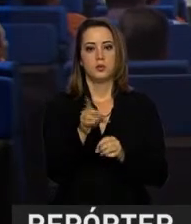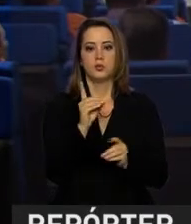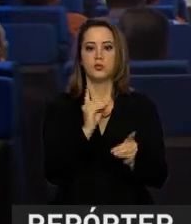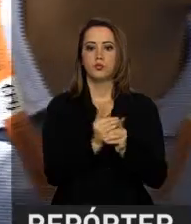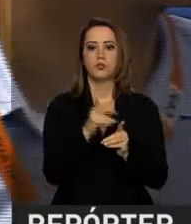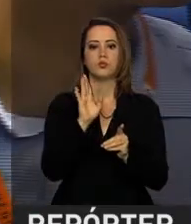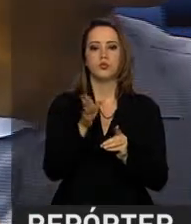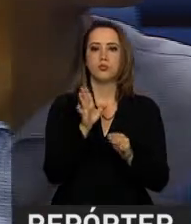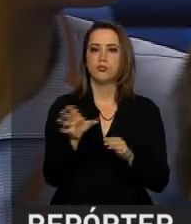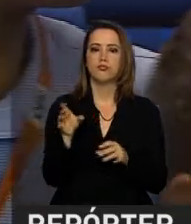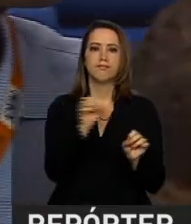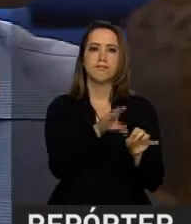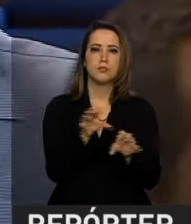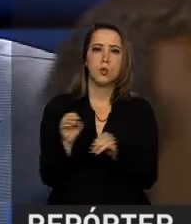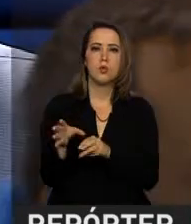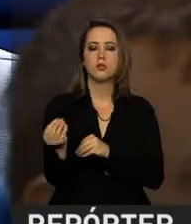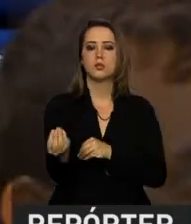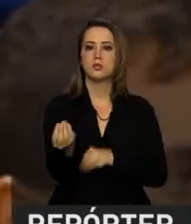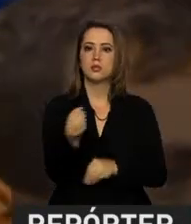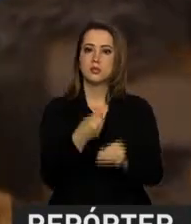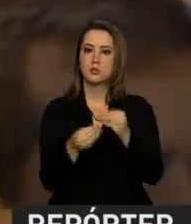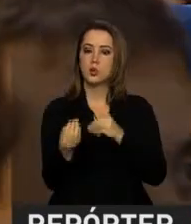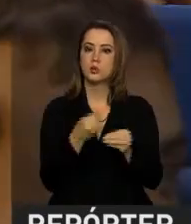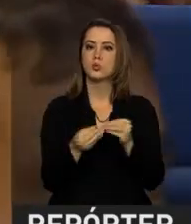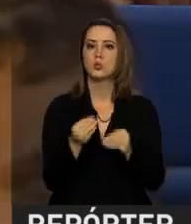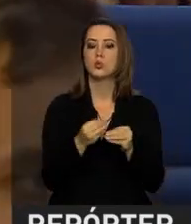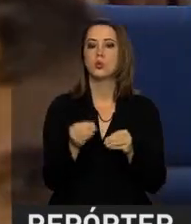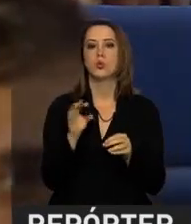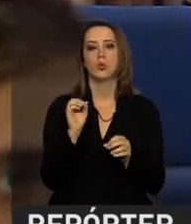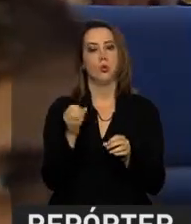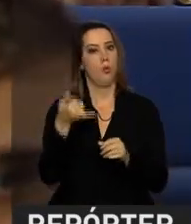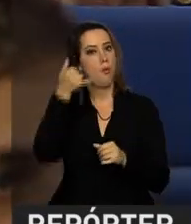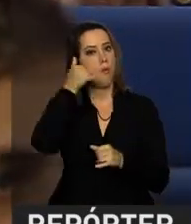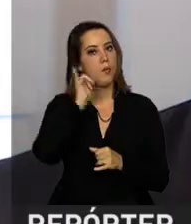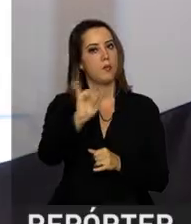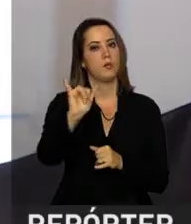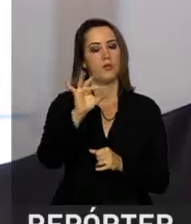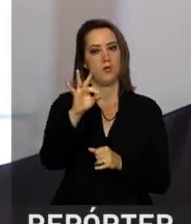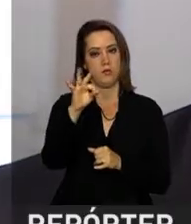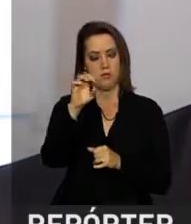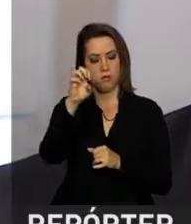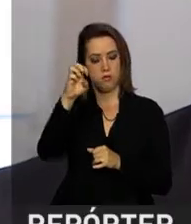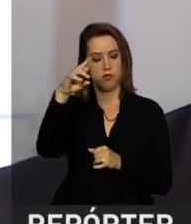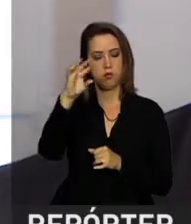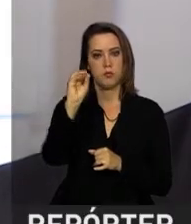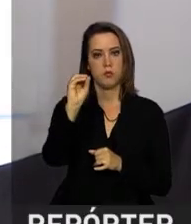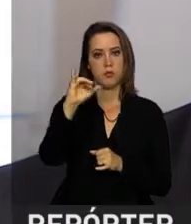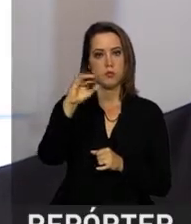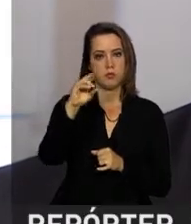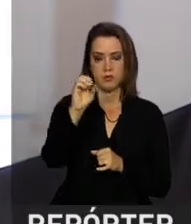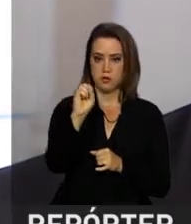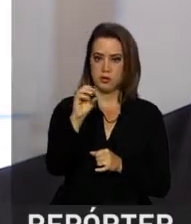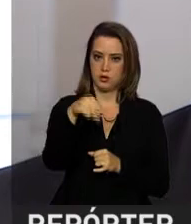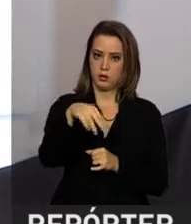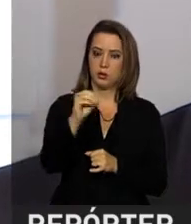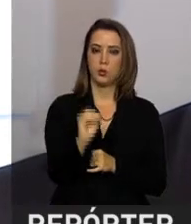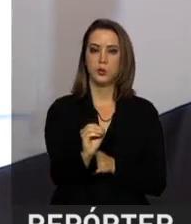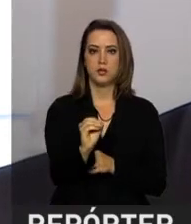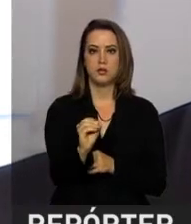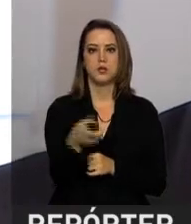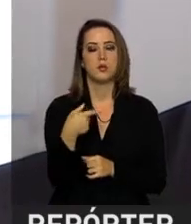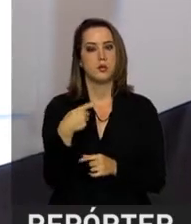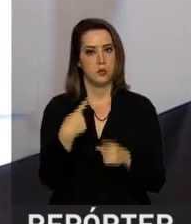os setores privados e públicos de brasília sobre terrorismo e prevenção esses treinamentos que eles apresentam é de grande importância